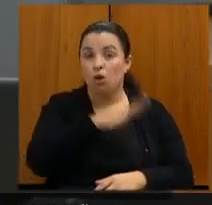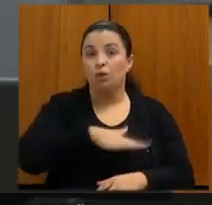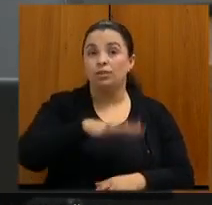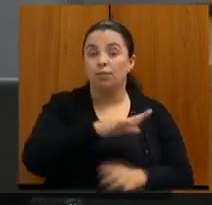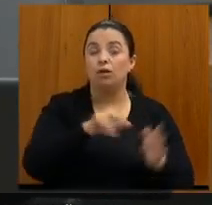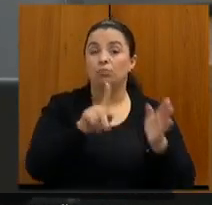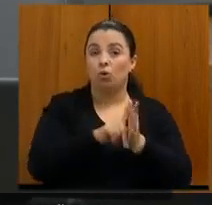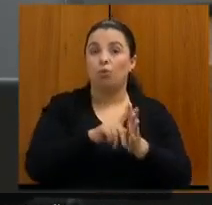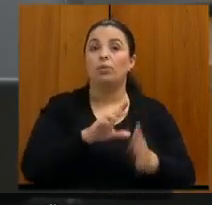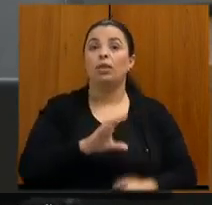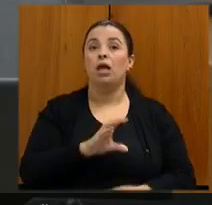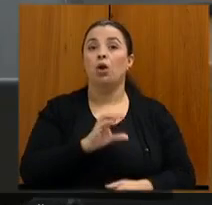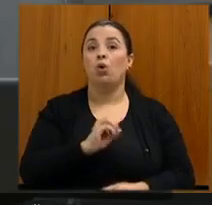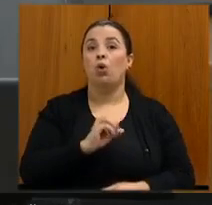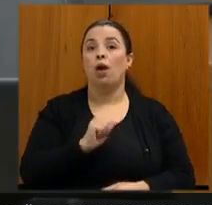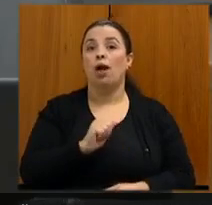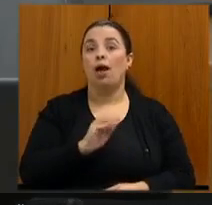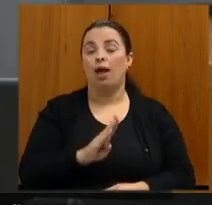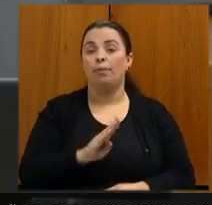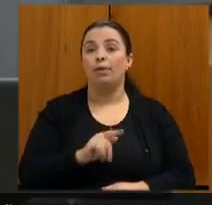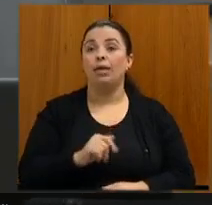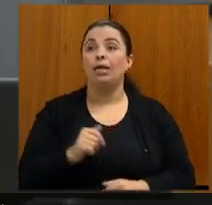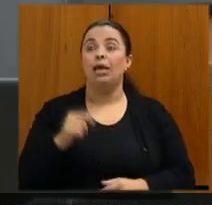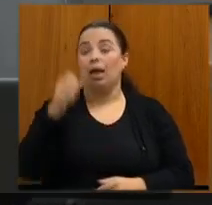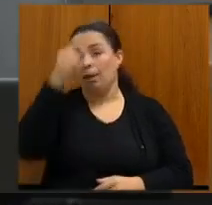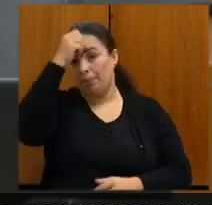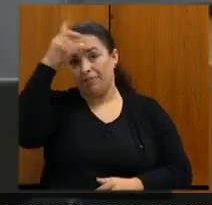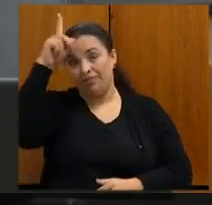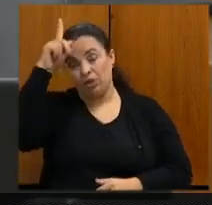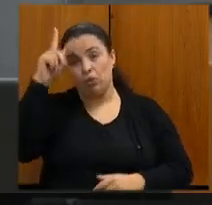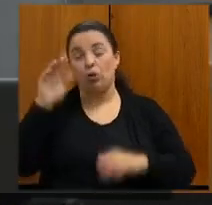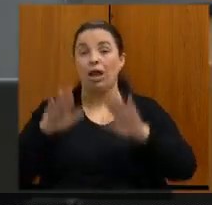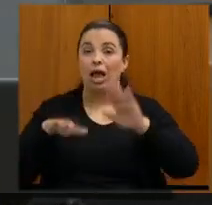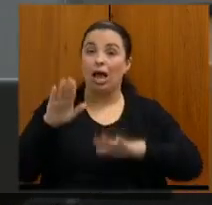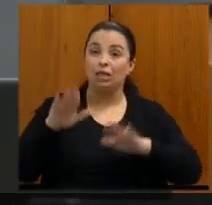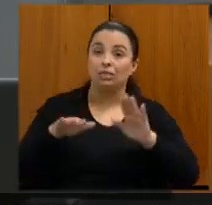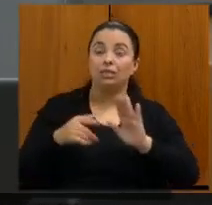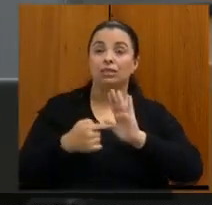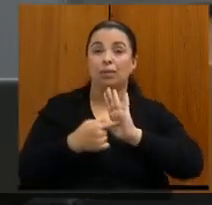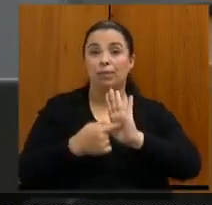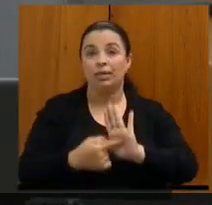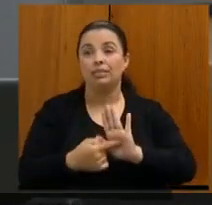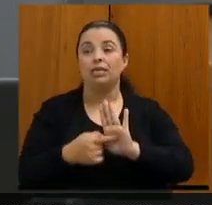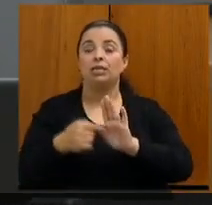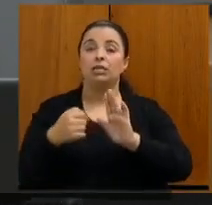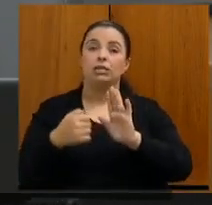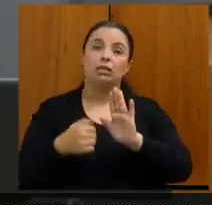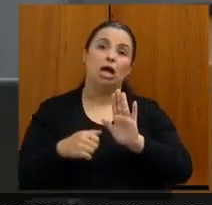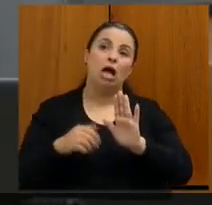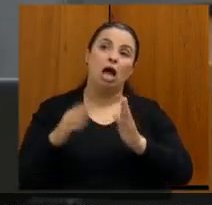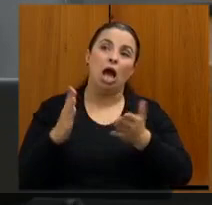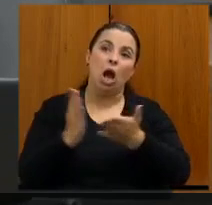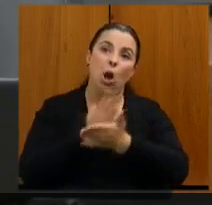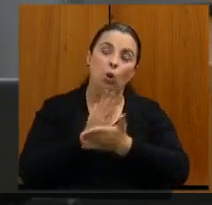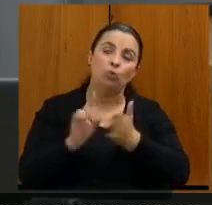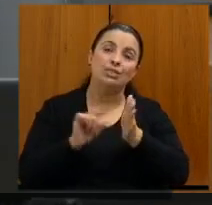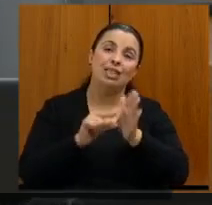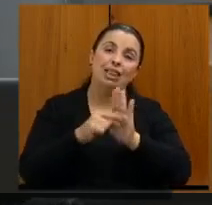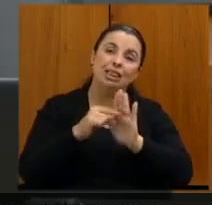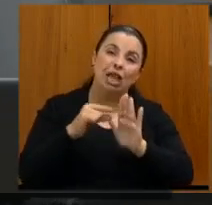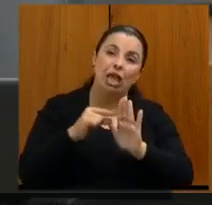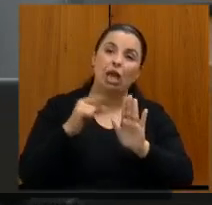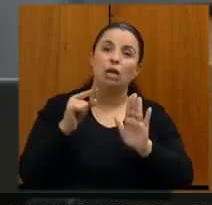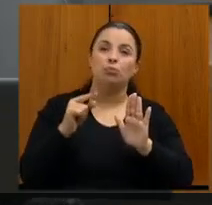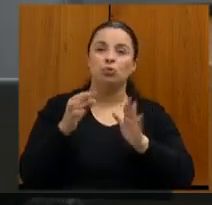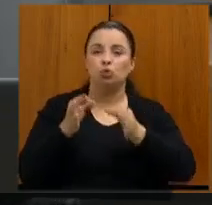prefeitura volta e meia apresenta certas questões jurídicas legais Inclusive tem aí uma um